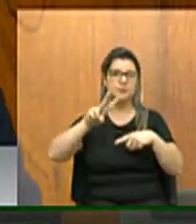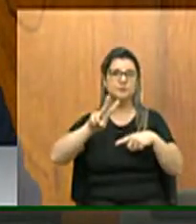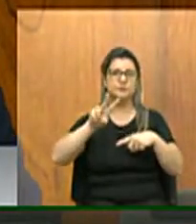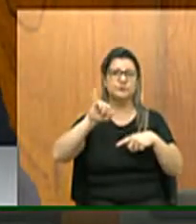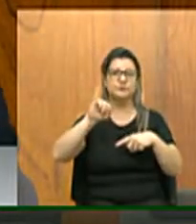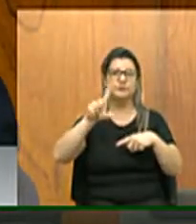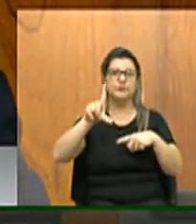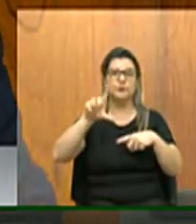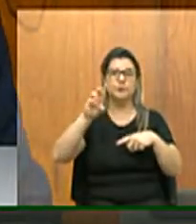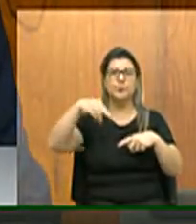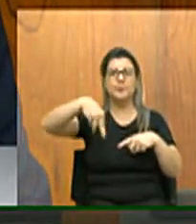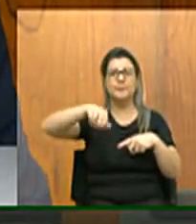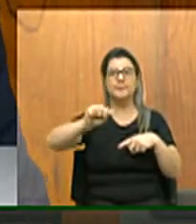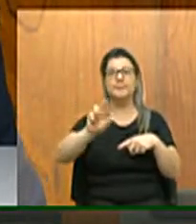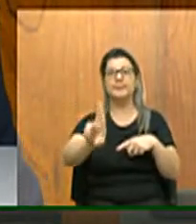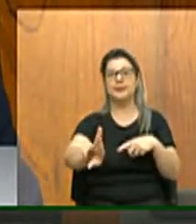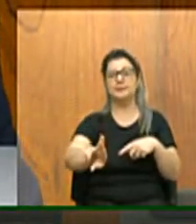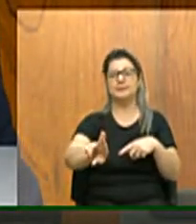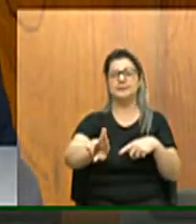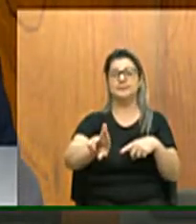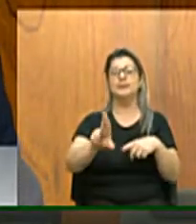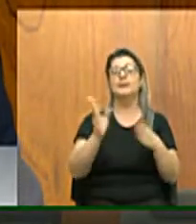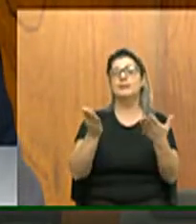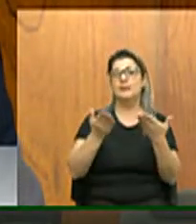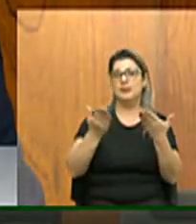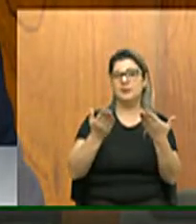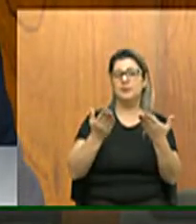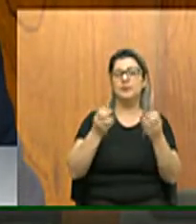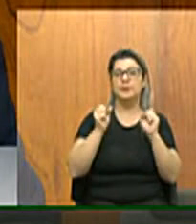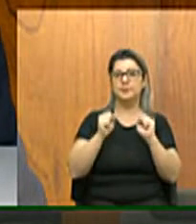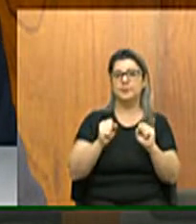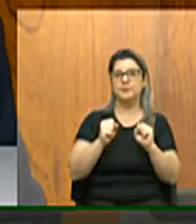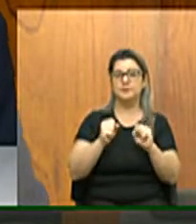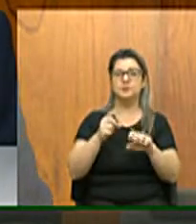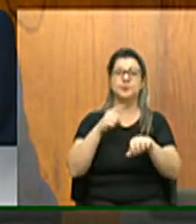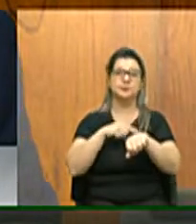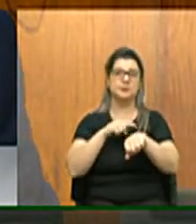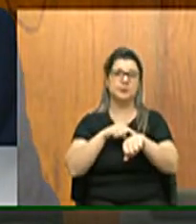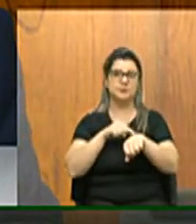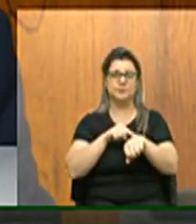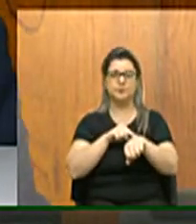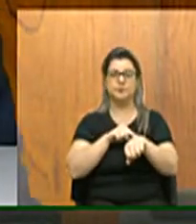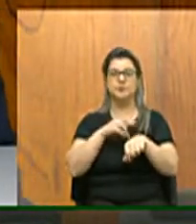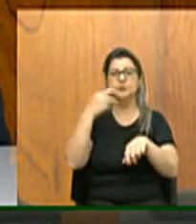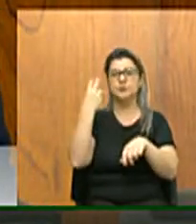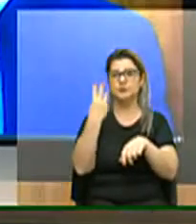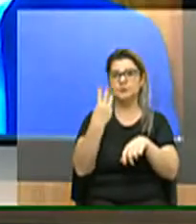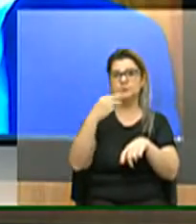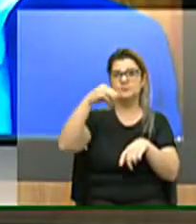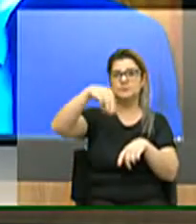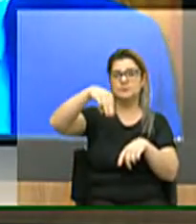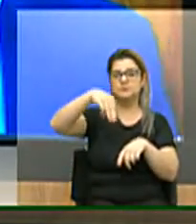Lourenço. A palavra está à sua disposição, deputado Vilmar Lourenço, pelo tempo regimental de 3 minutos.